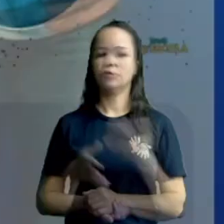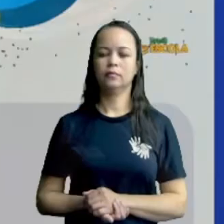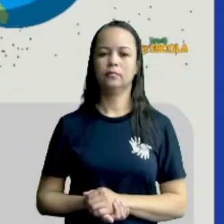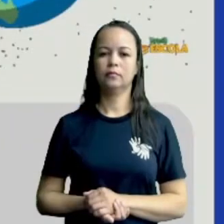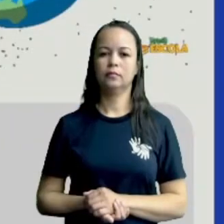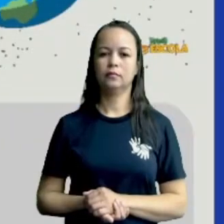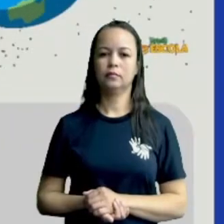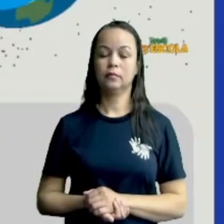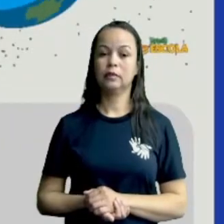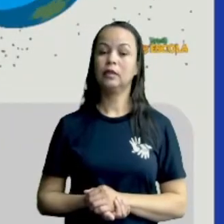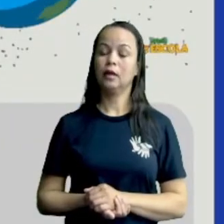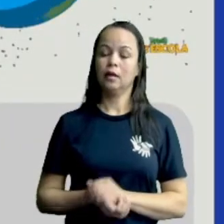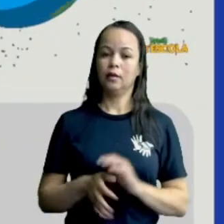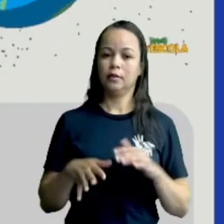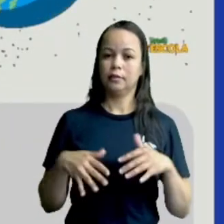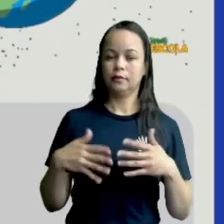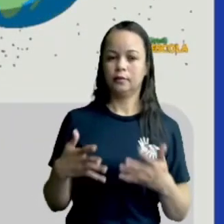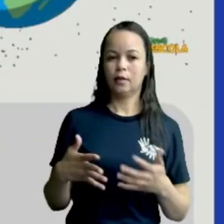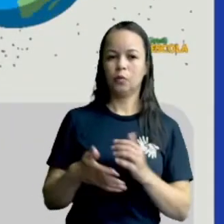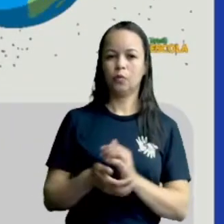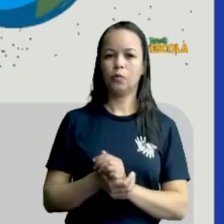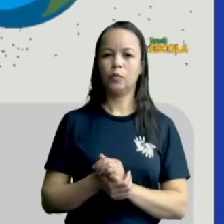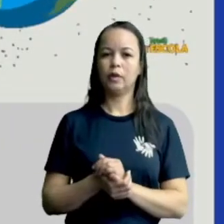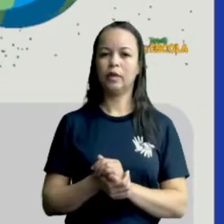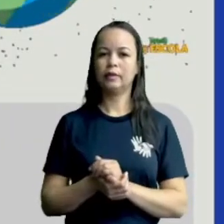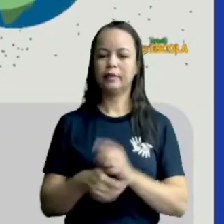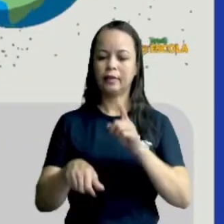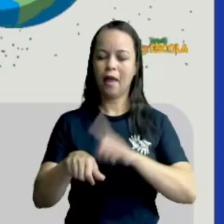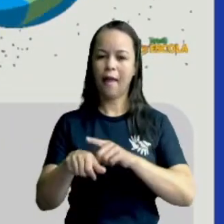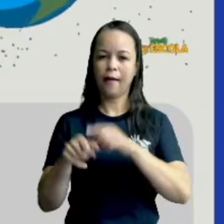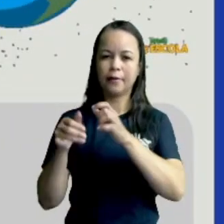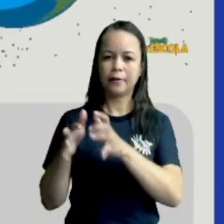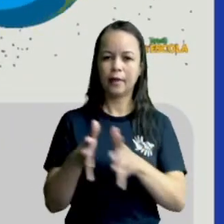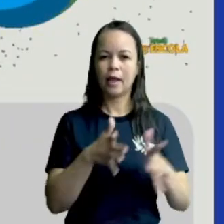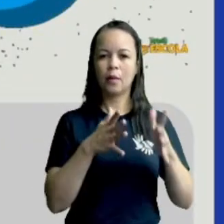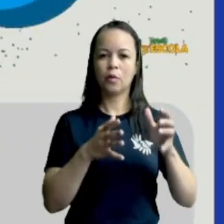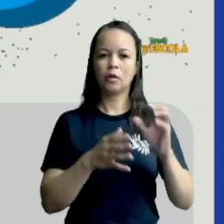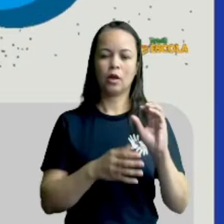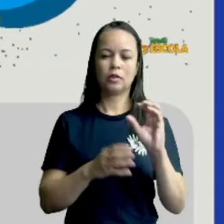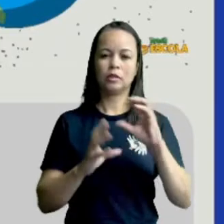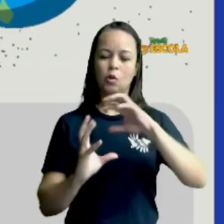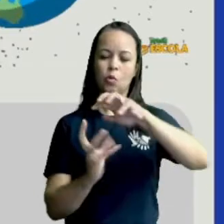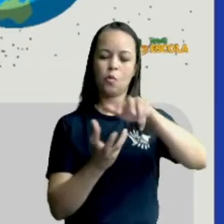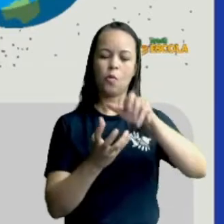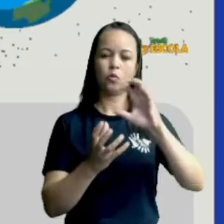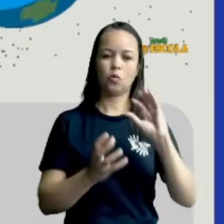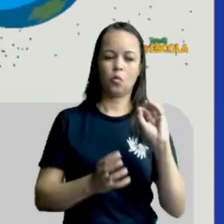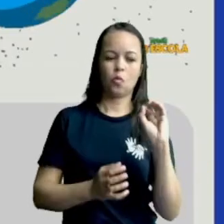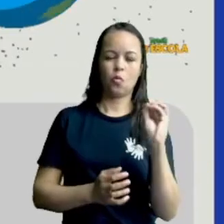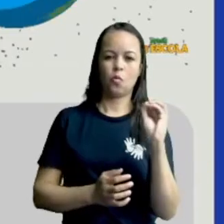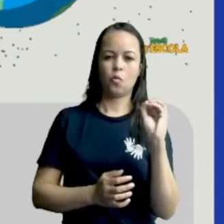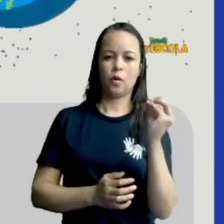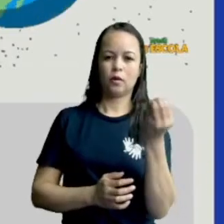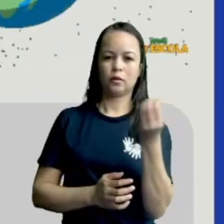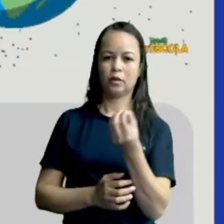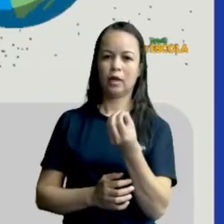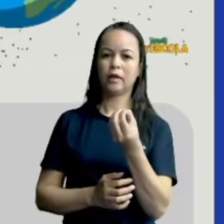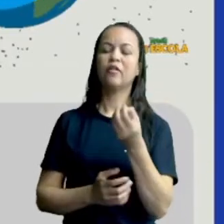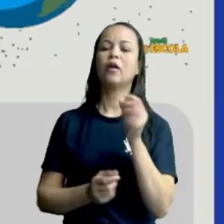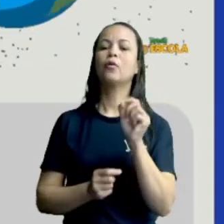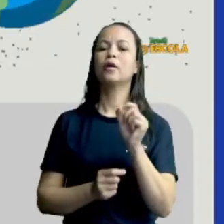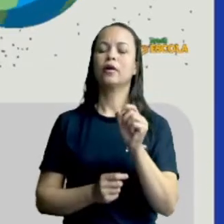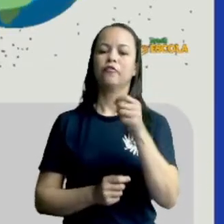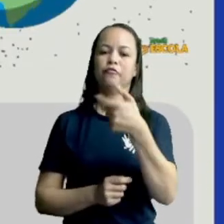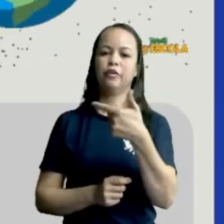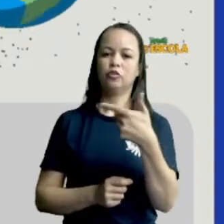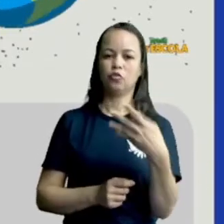tempo. Então, o intervalo de tempo de uma rotação completa da Terra equivale a 24 horas, que representa